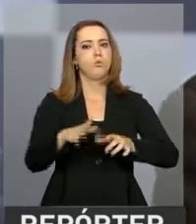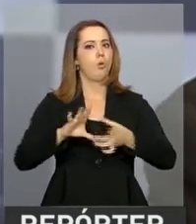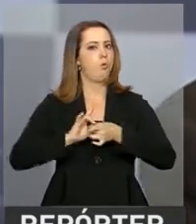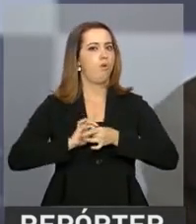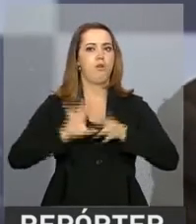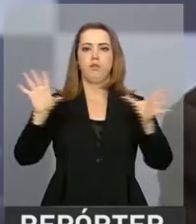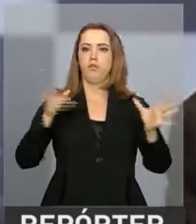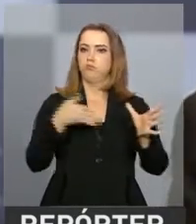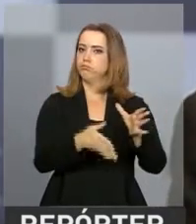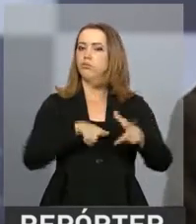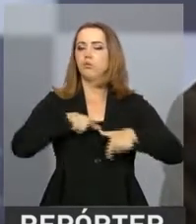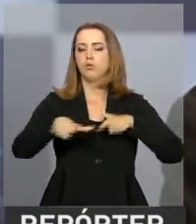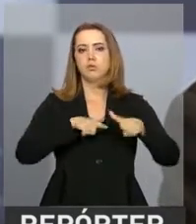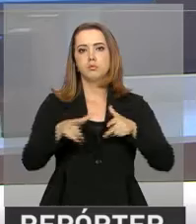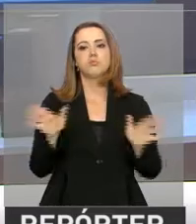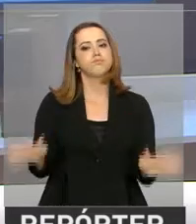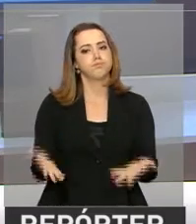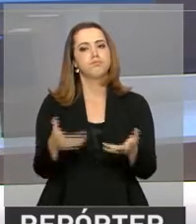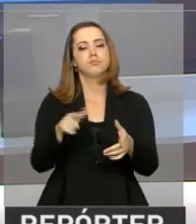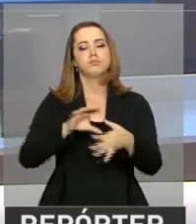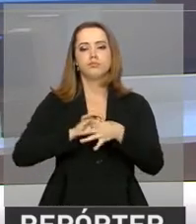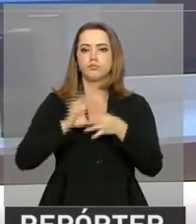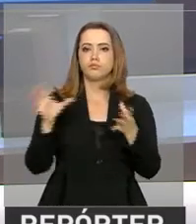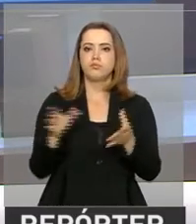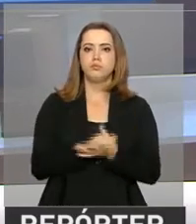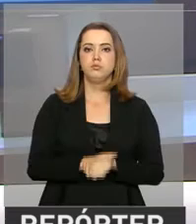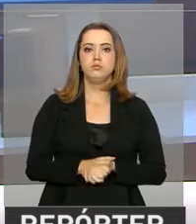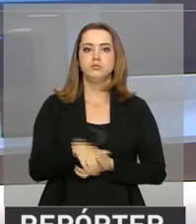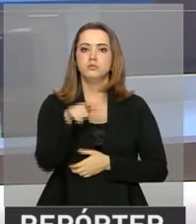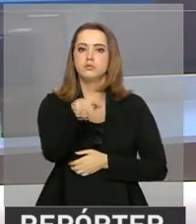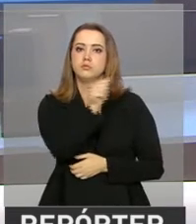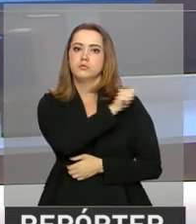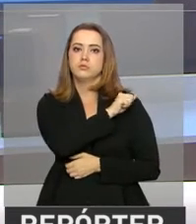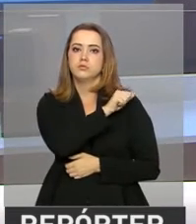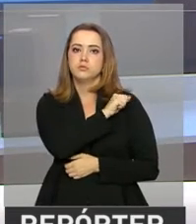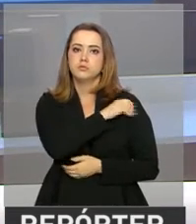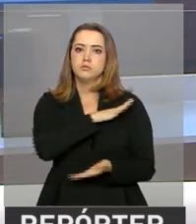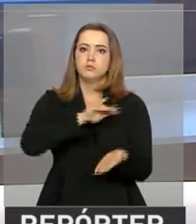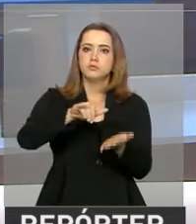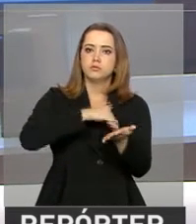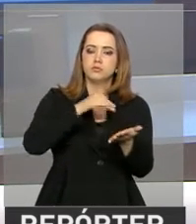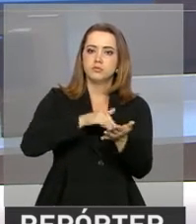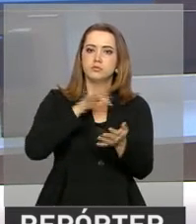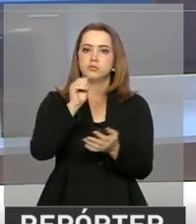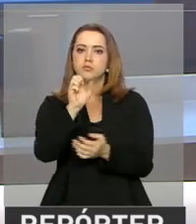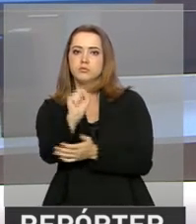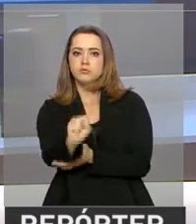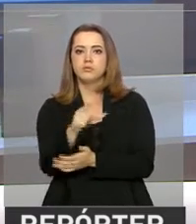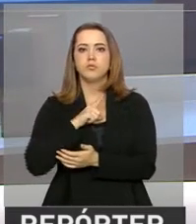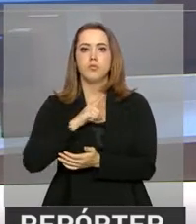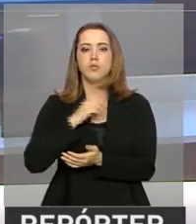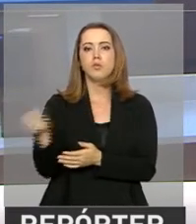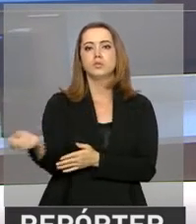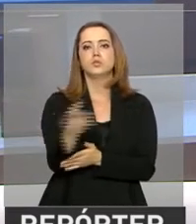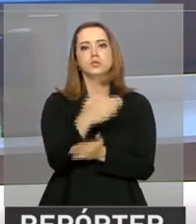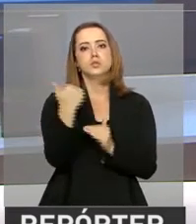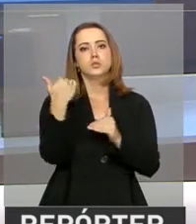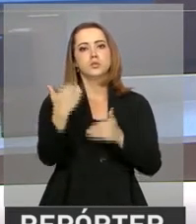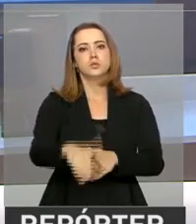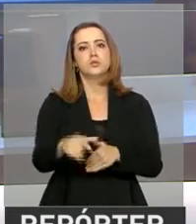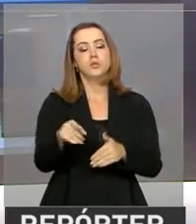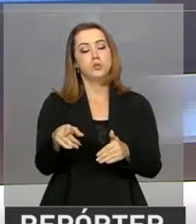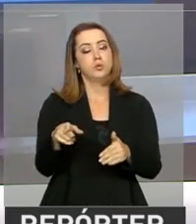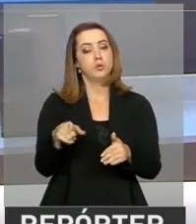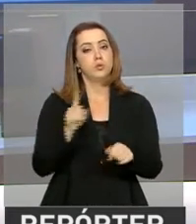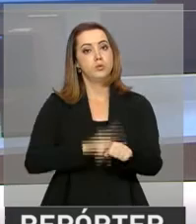independência e estímulo do governo. Os estudantes inscritos no FIES têm novo prazo para o envio de documentos para